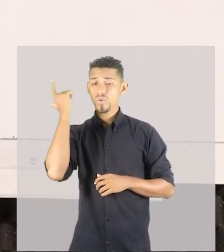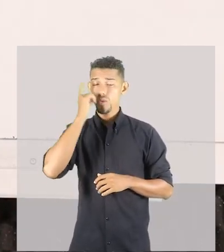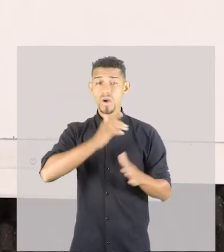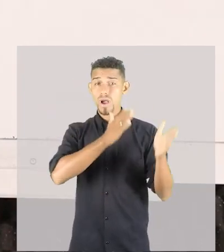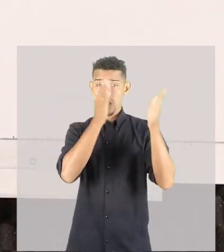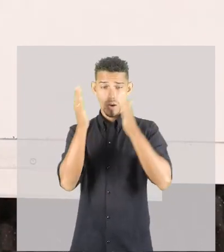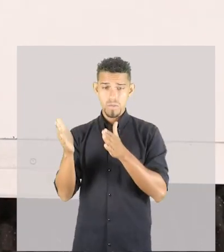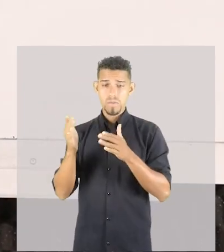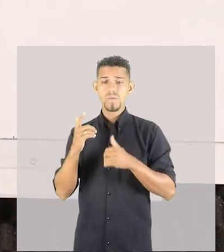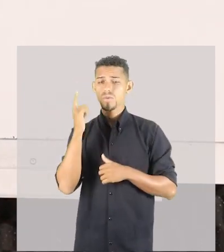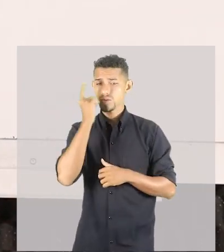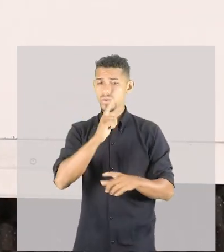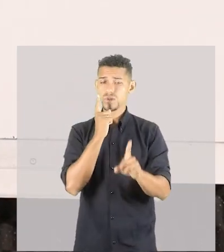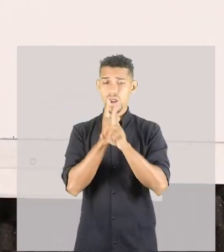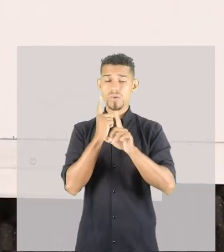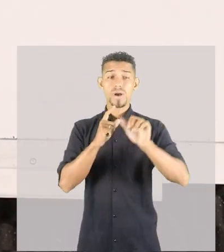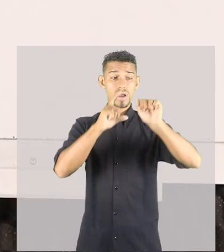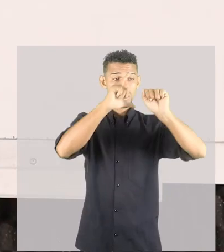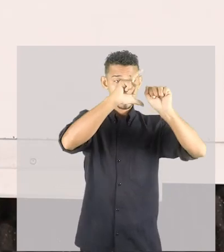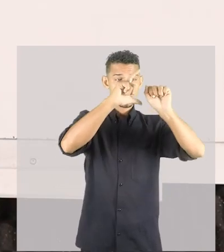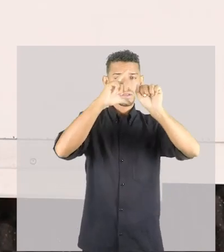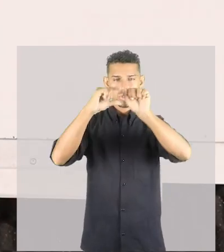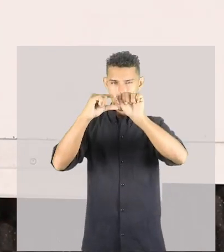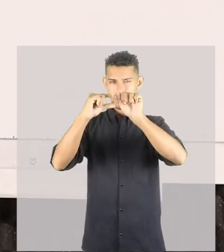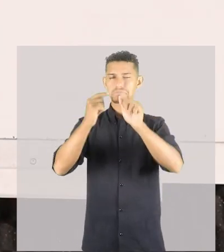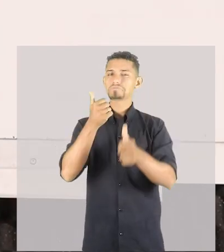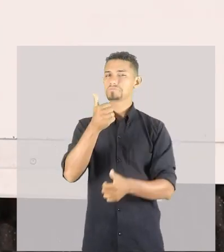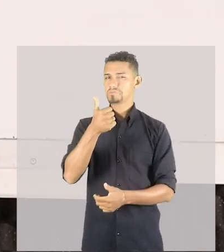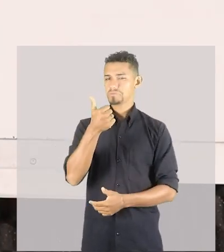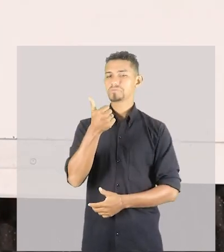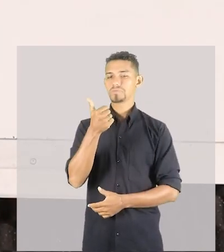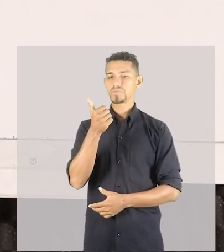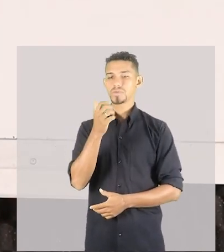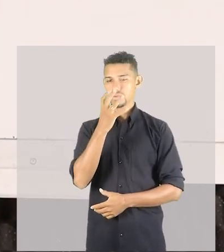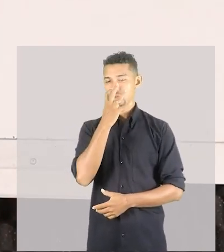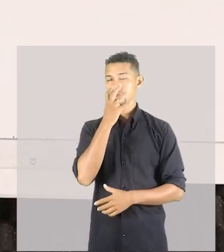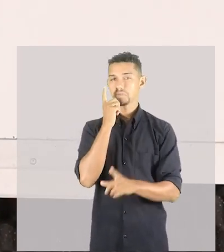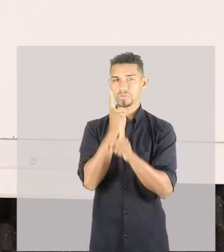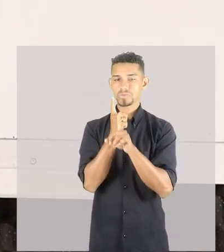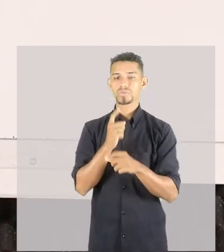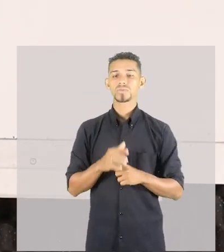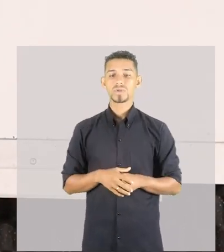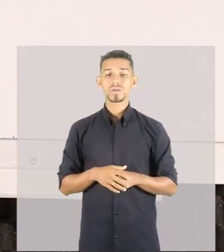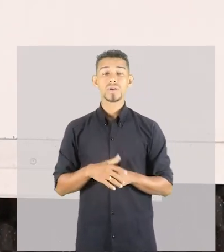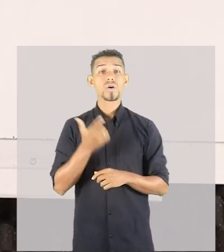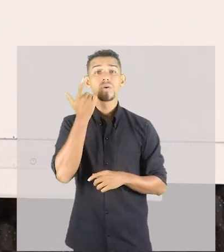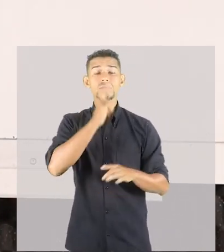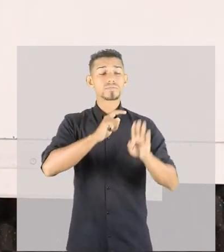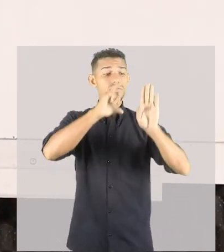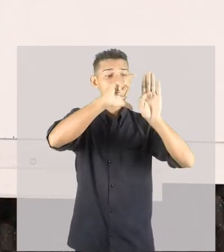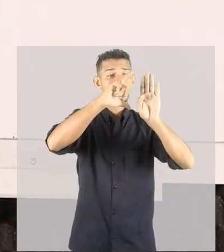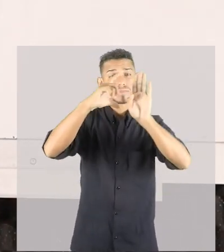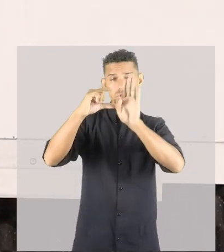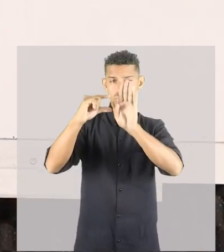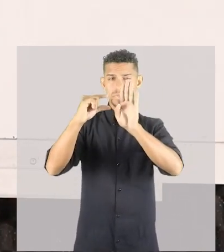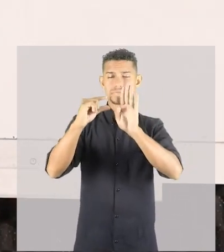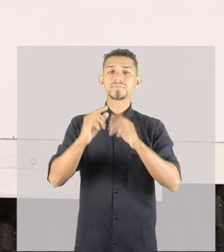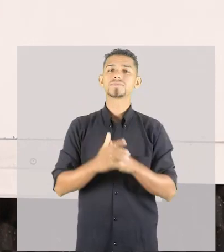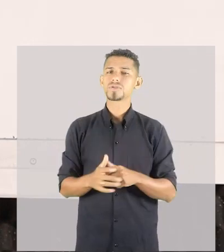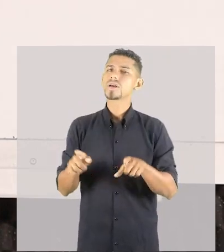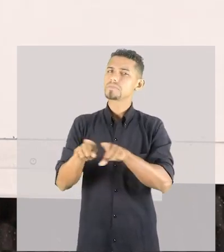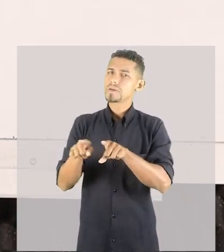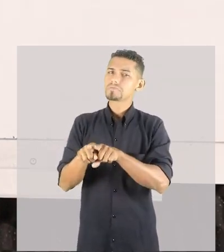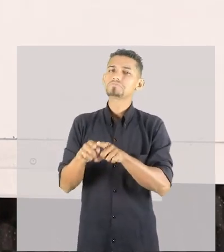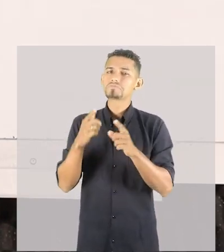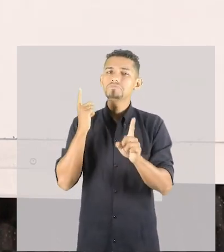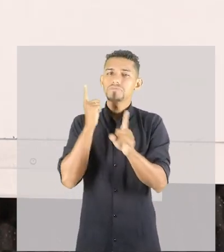Vem pra cá comigo. Consigo encontrar um azão, azinho? Ó, observa lá, encontramos. E um bezão, bezinho? Raíssa,